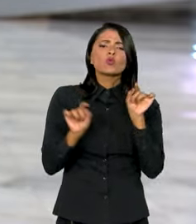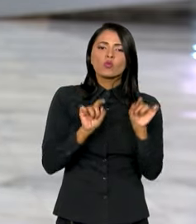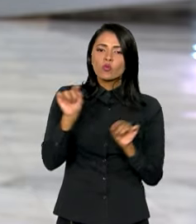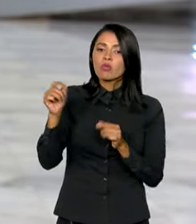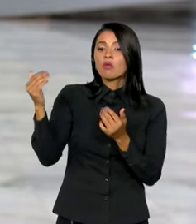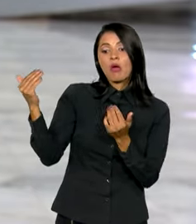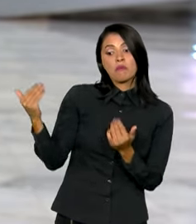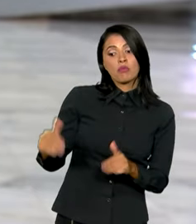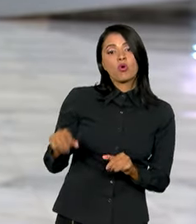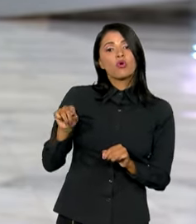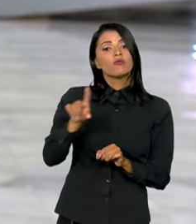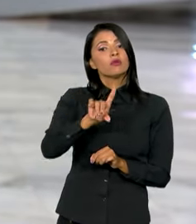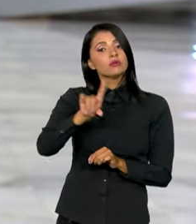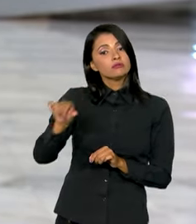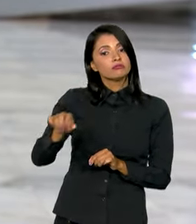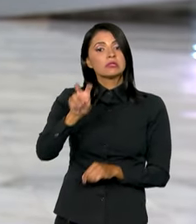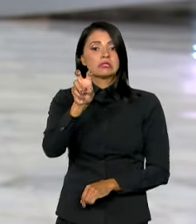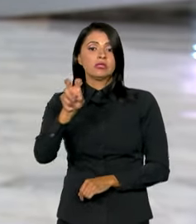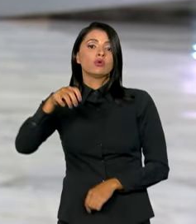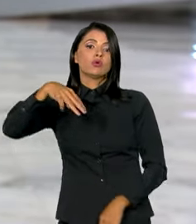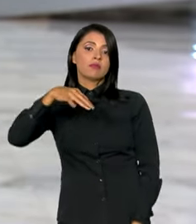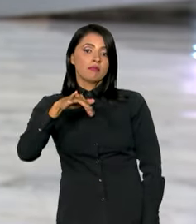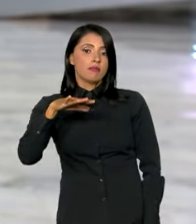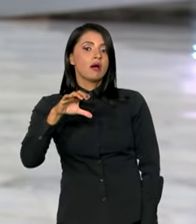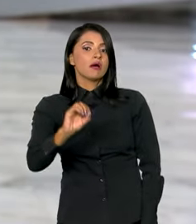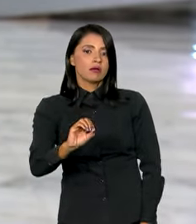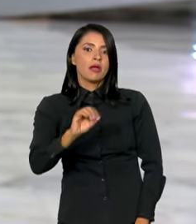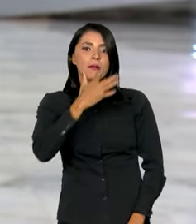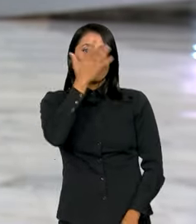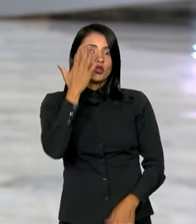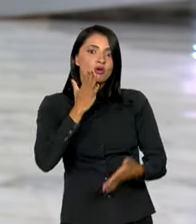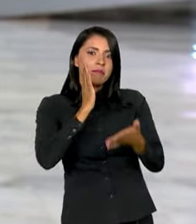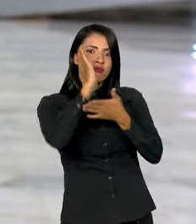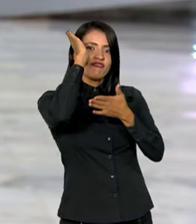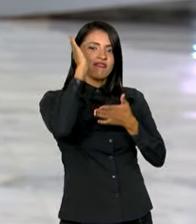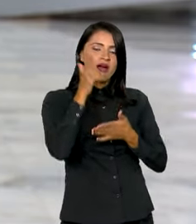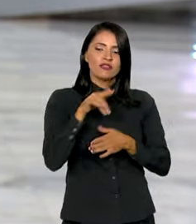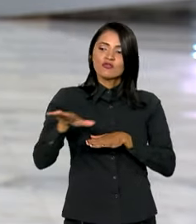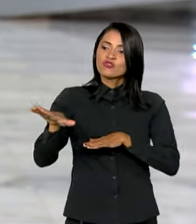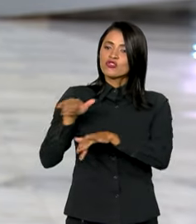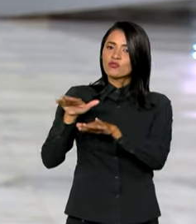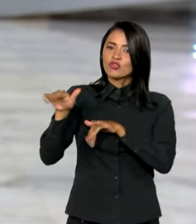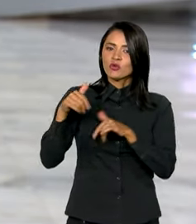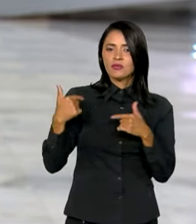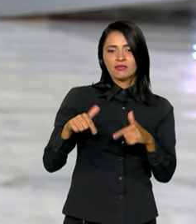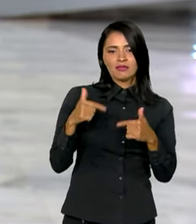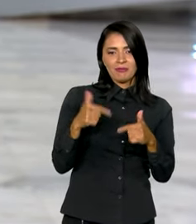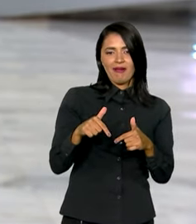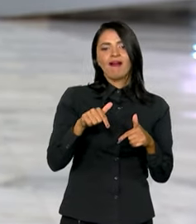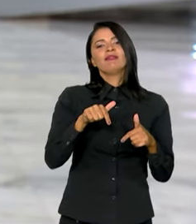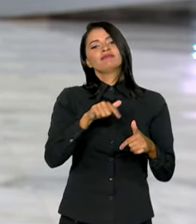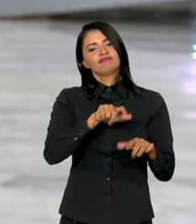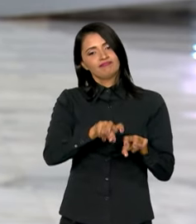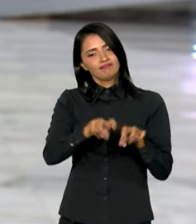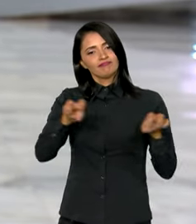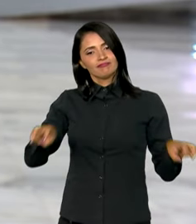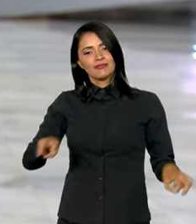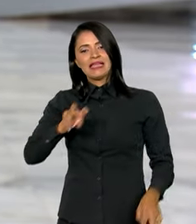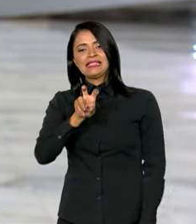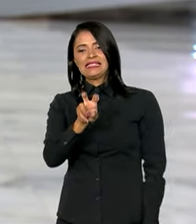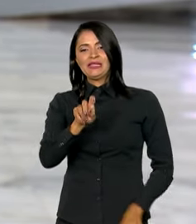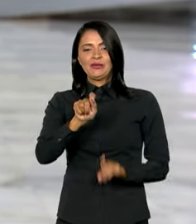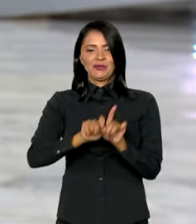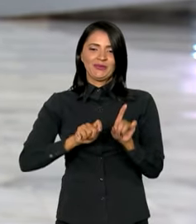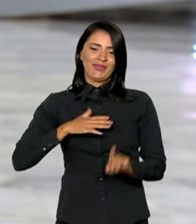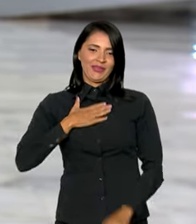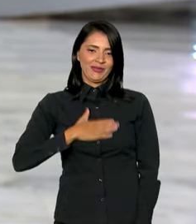as provas sejam aplicadas em 5 de maio e os aprovados deverão ser convocados para posse em 5 de agosto.